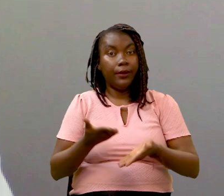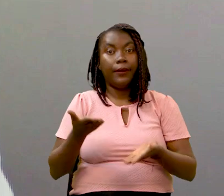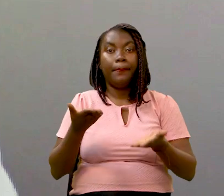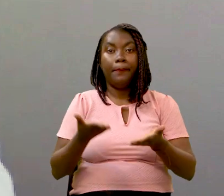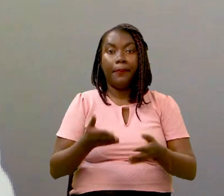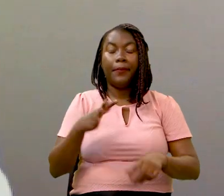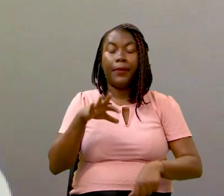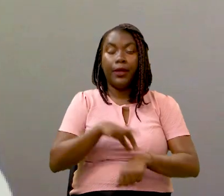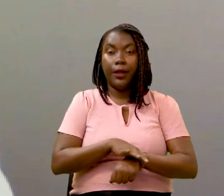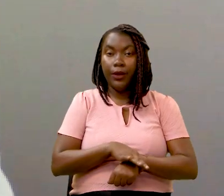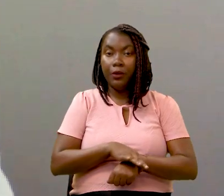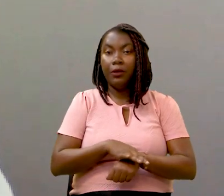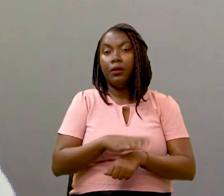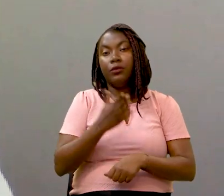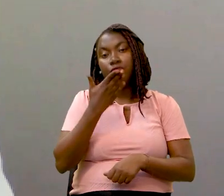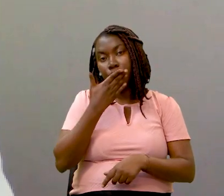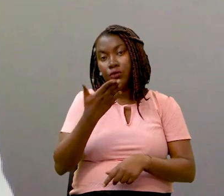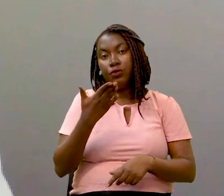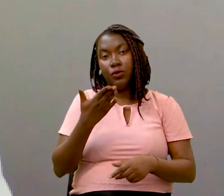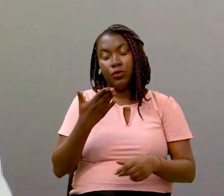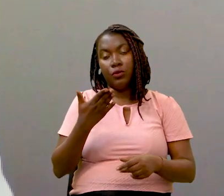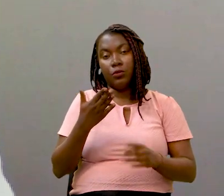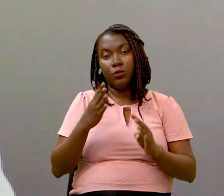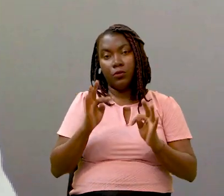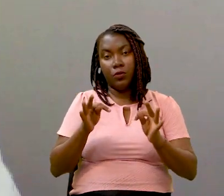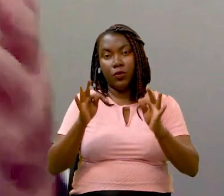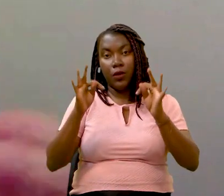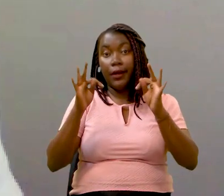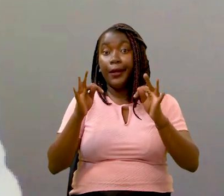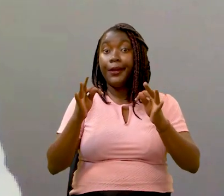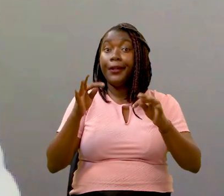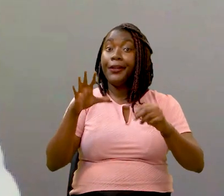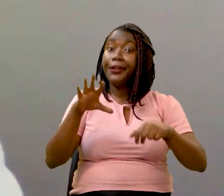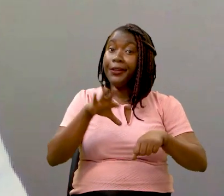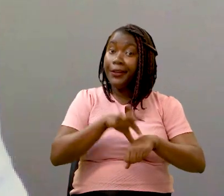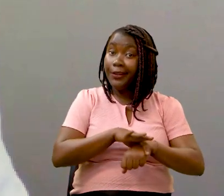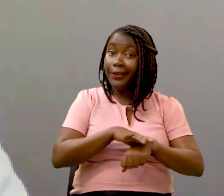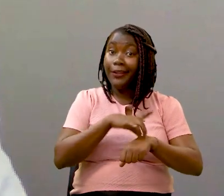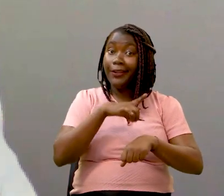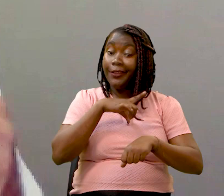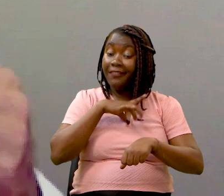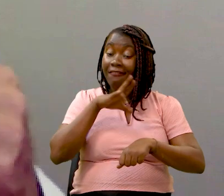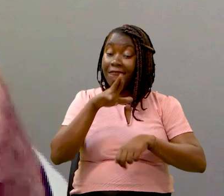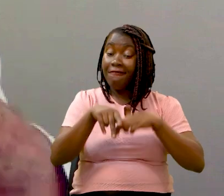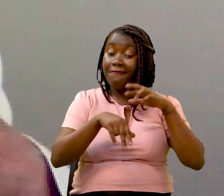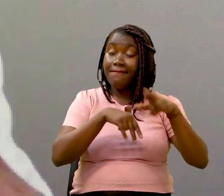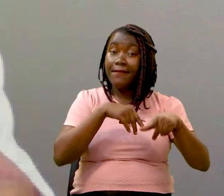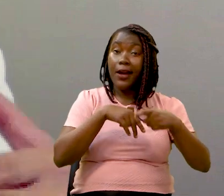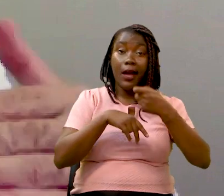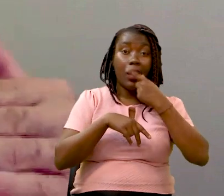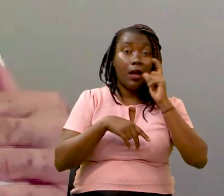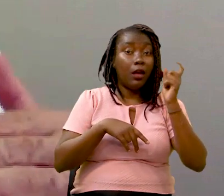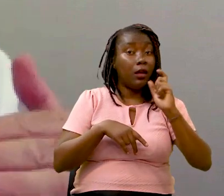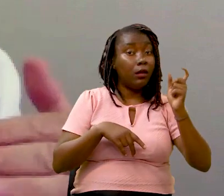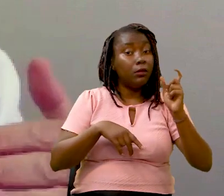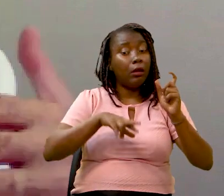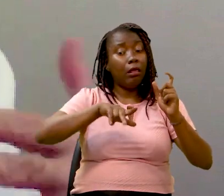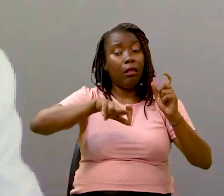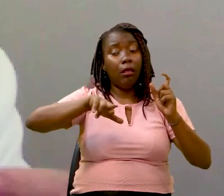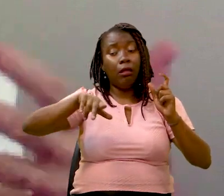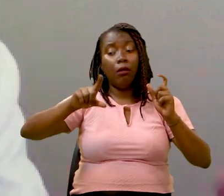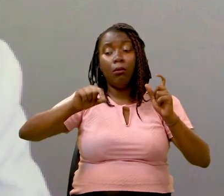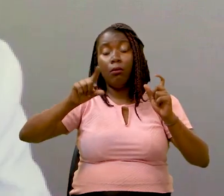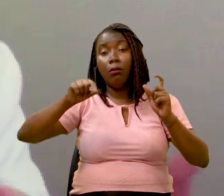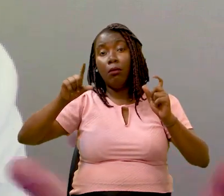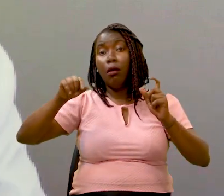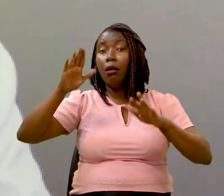tratamento da crise, não é? Que é um tipo de tratamento, e aí existem vários fármacos e várias possibilidades